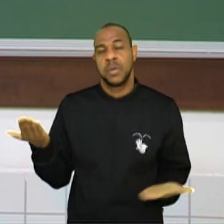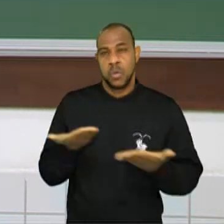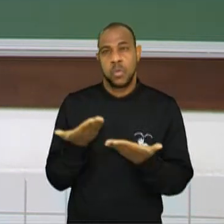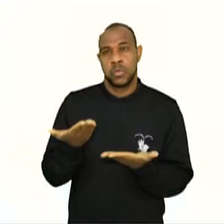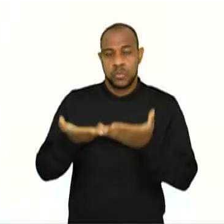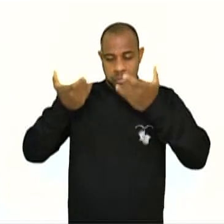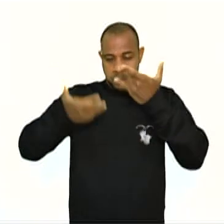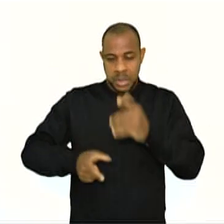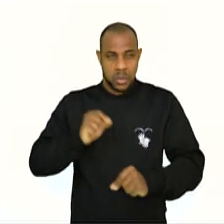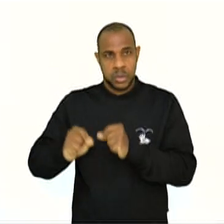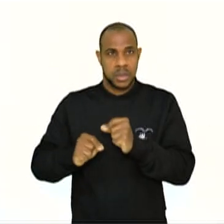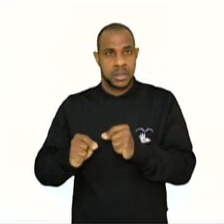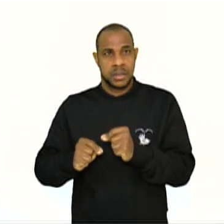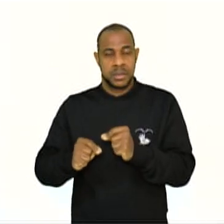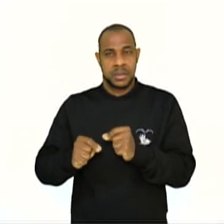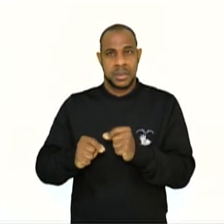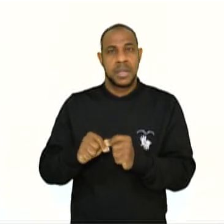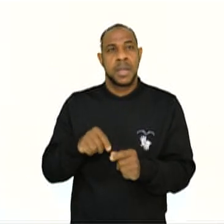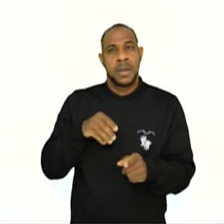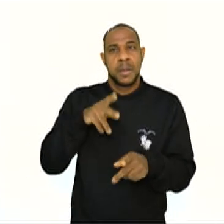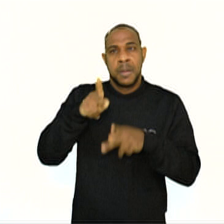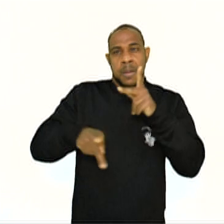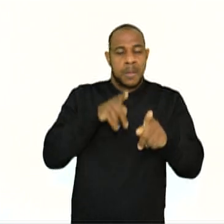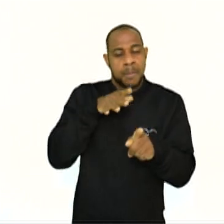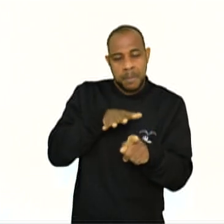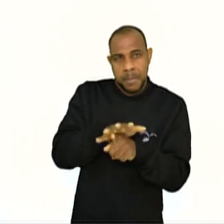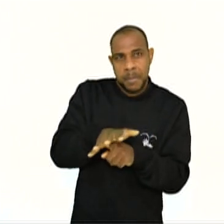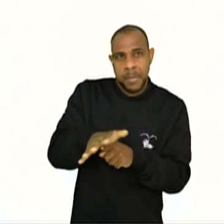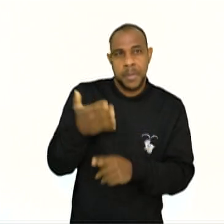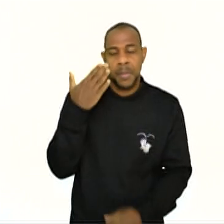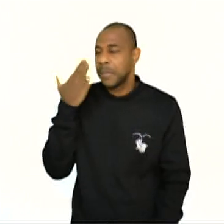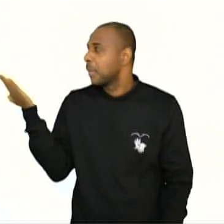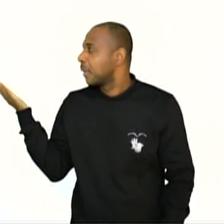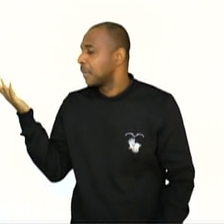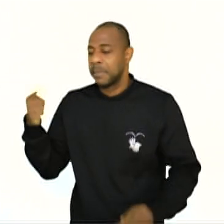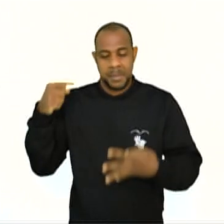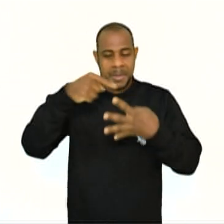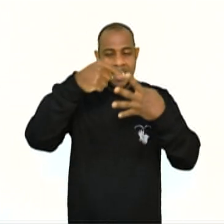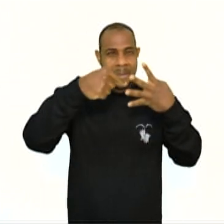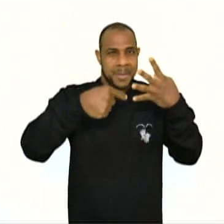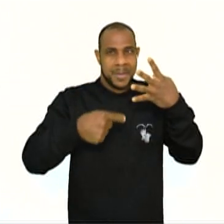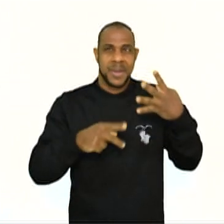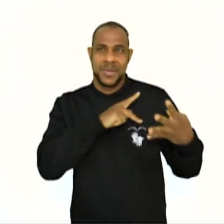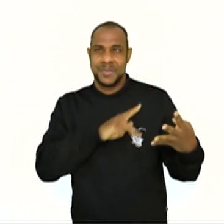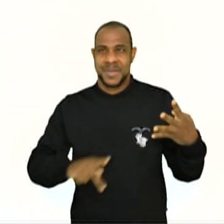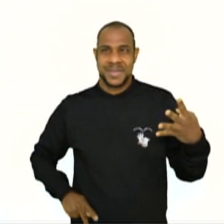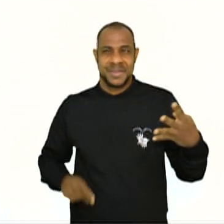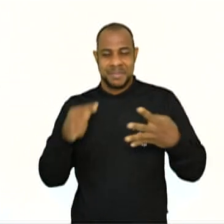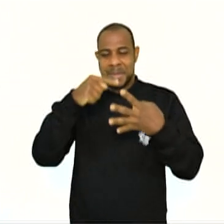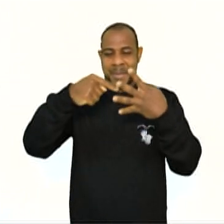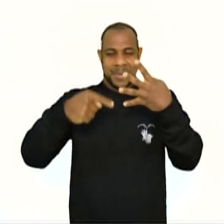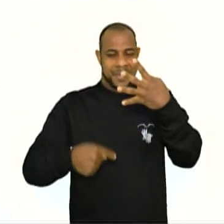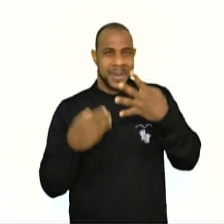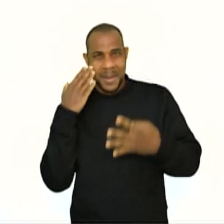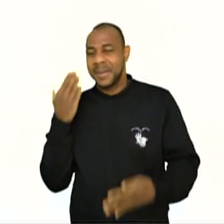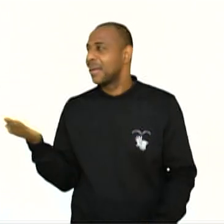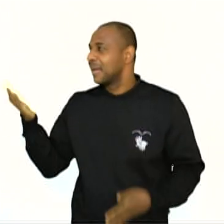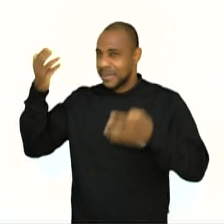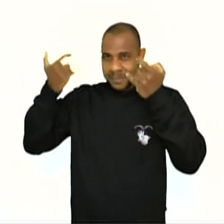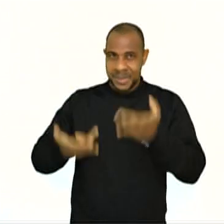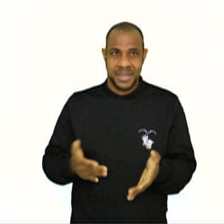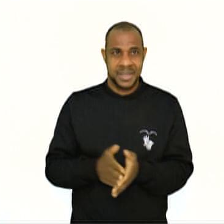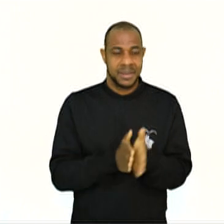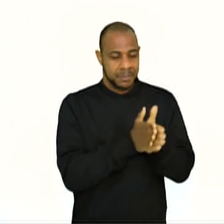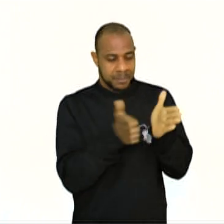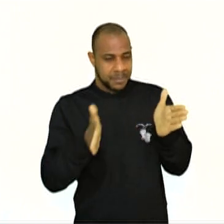hoje, então, o período populista. O professor retoma aqui nas considerações gerais, desde o JK, o Jânio e o João Goulart. Não se esqueça, um período